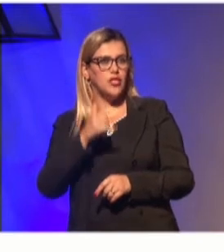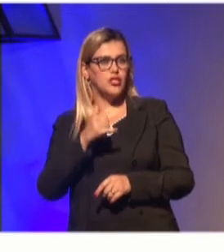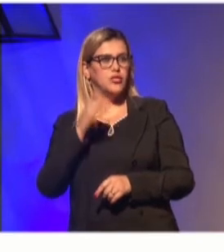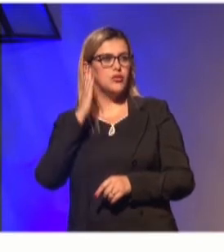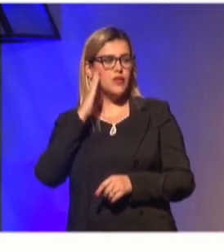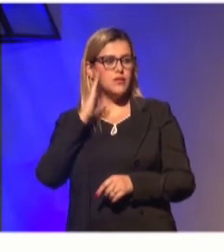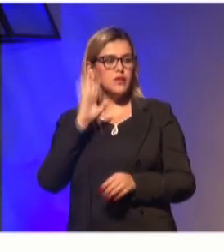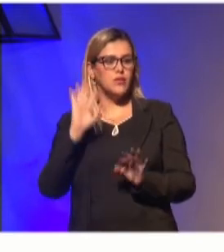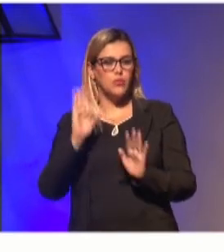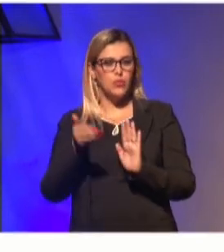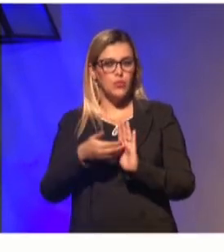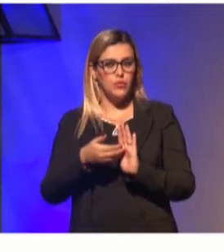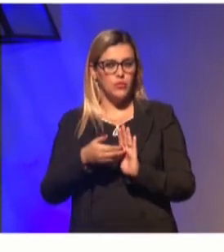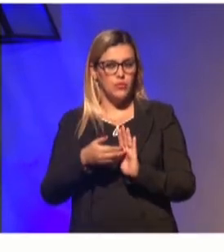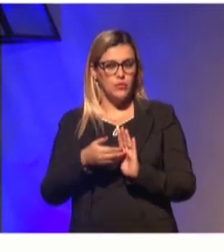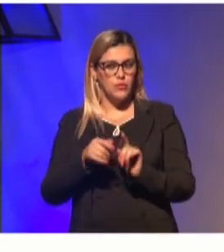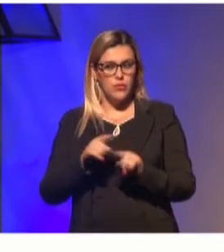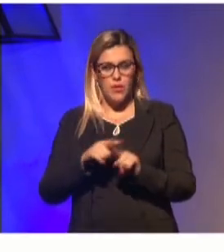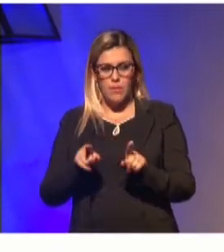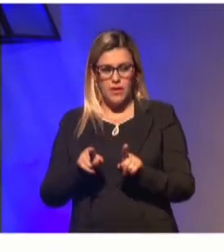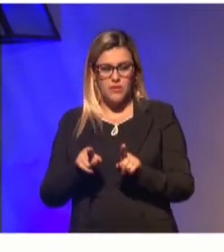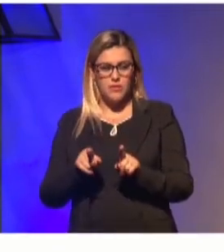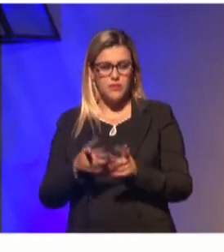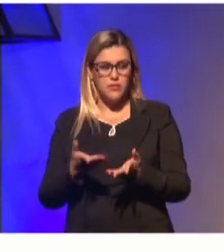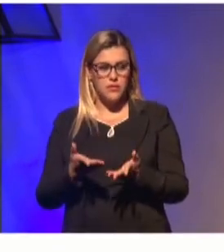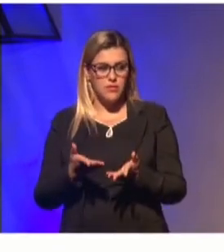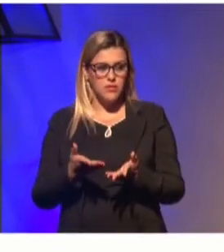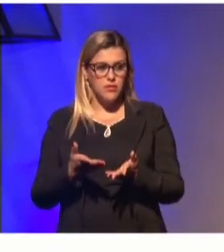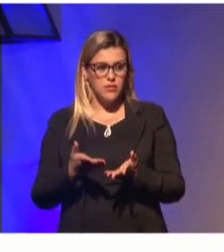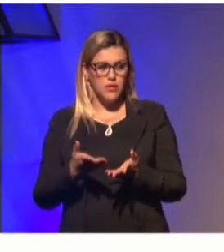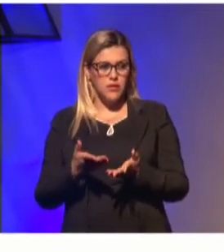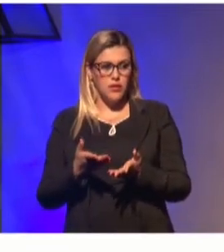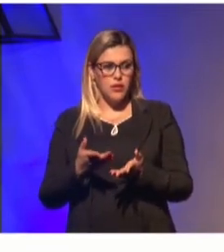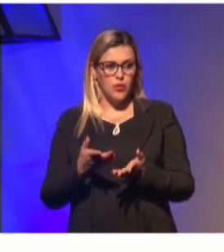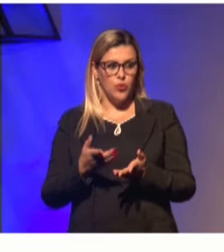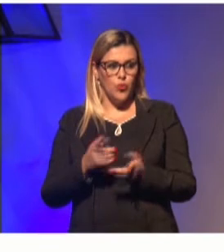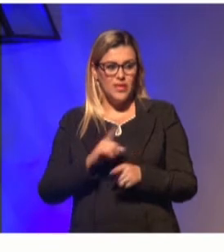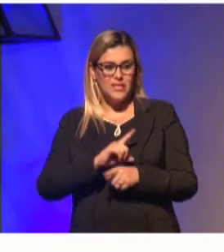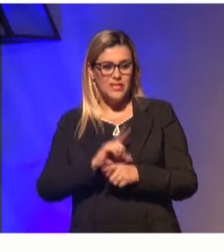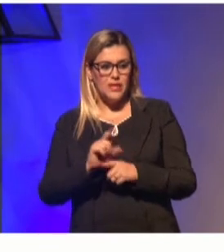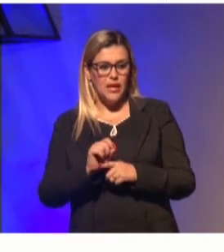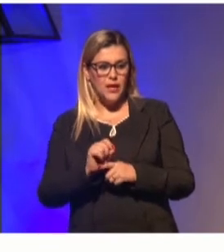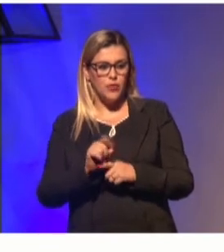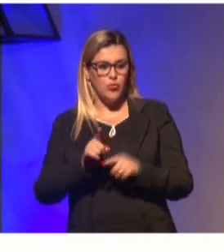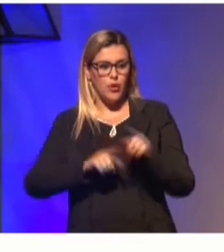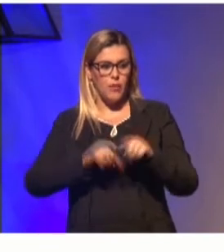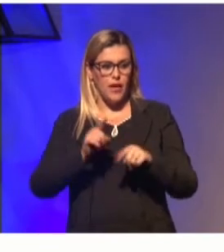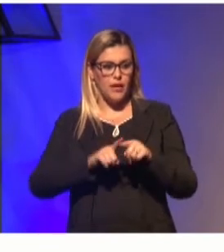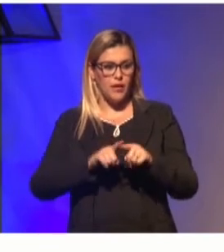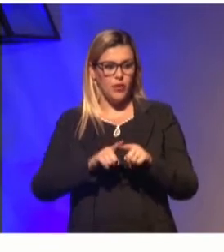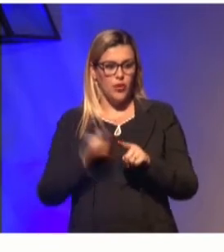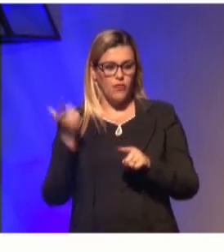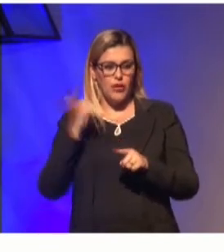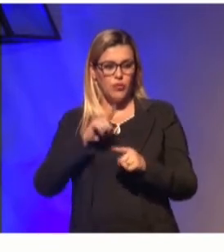emite. Será que o quanto que sai do meu aparelho vai chegar no meu tecido-alvo?